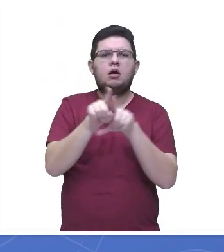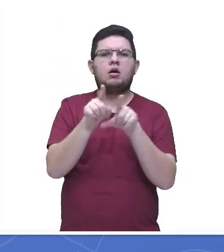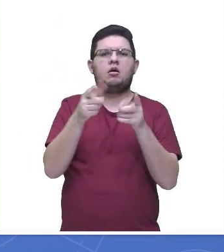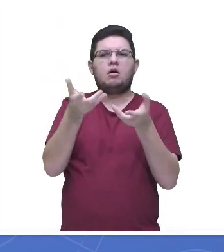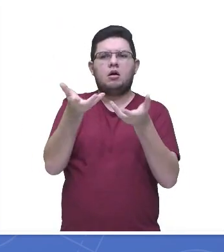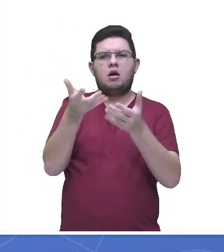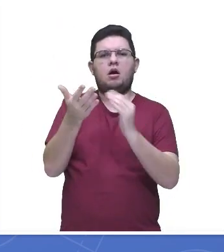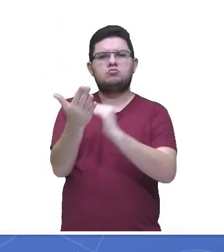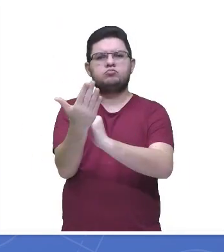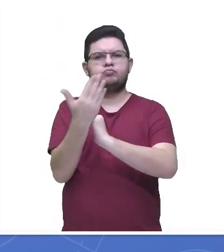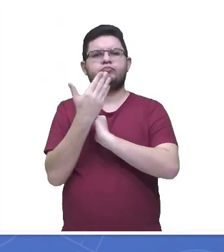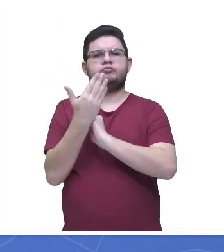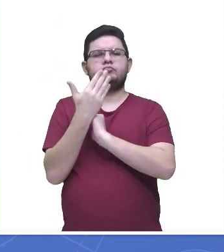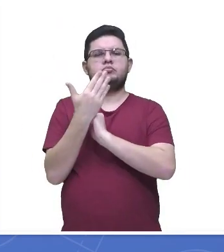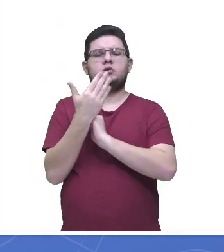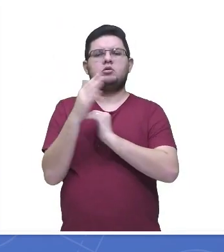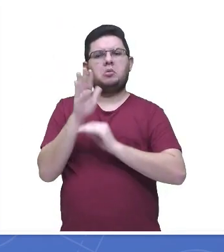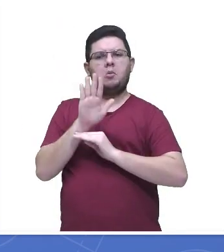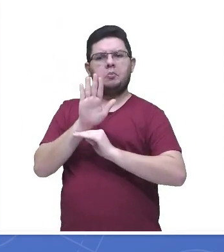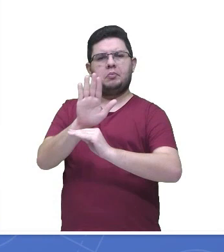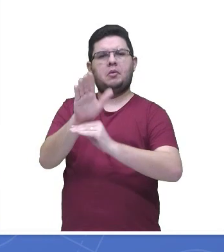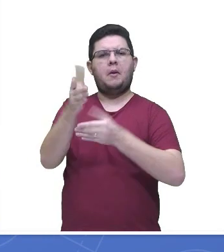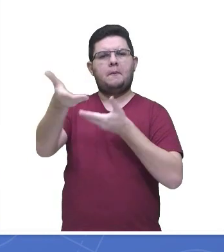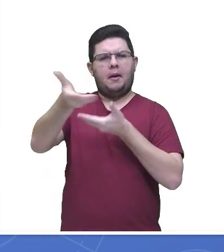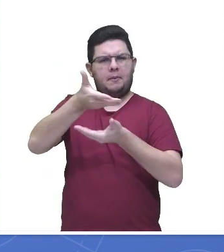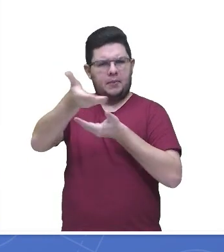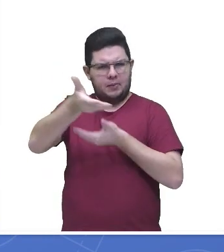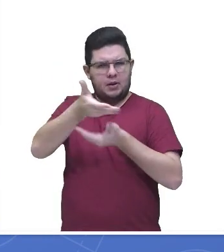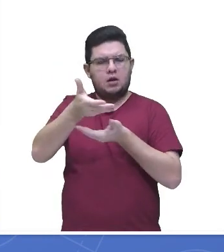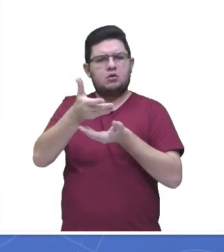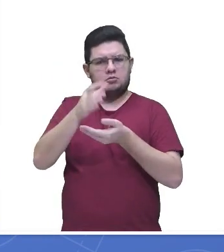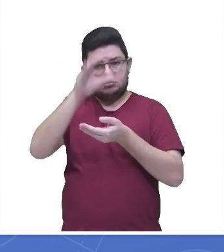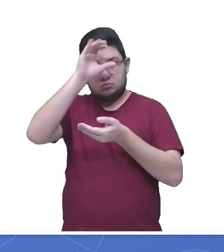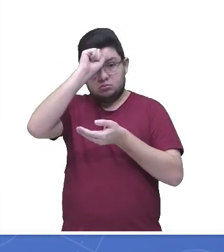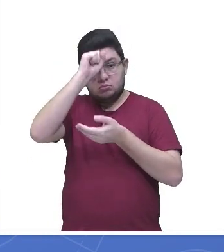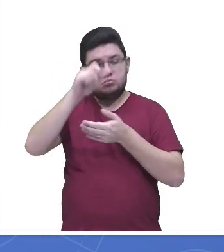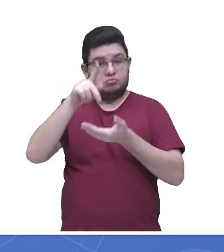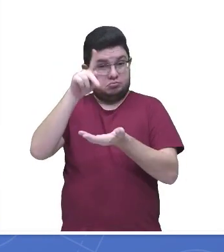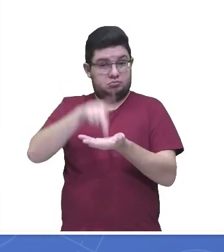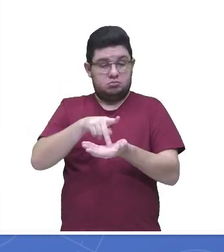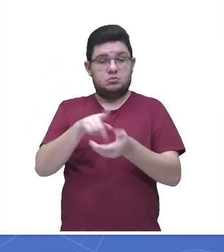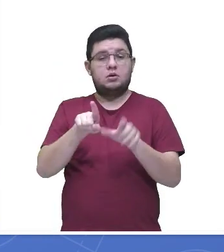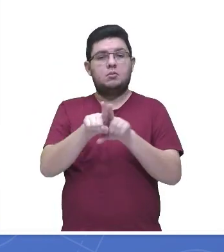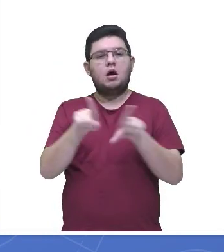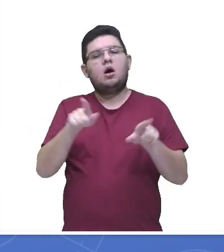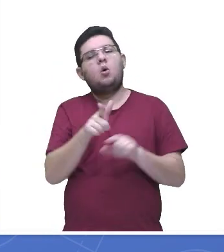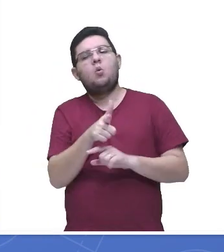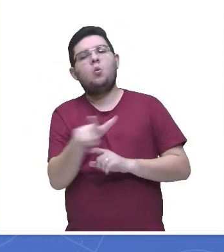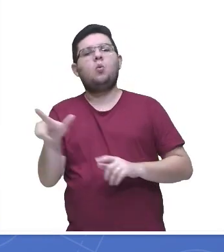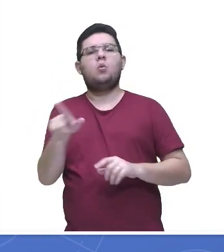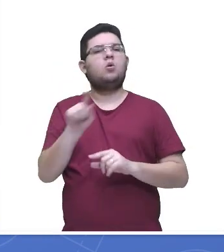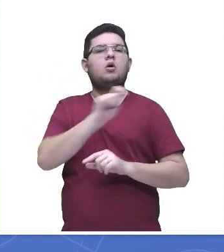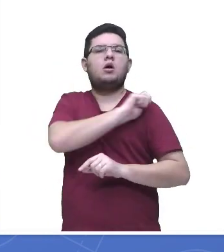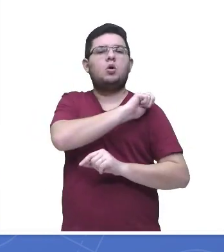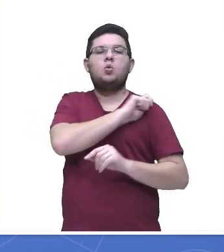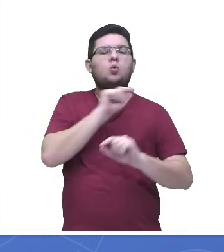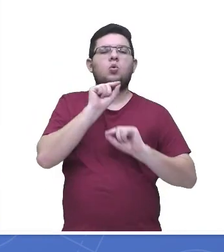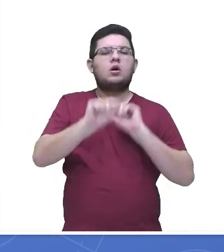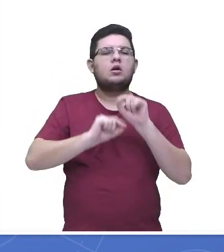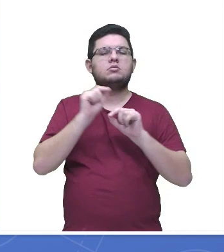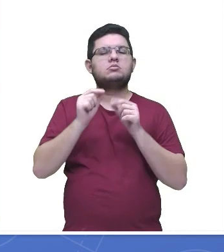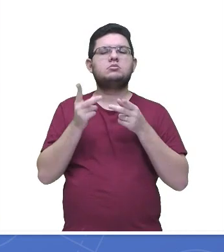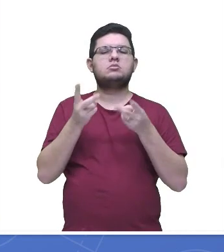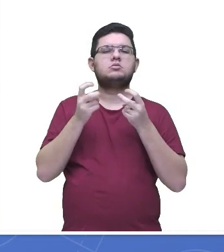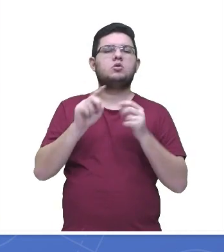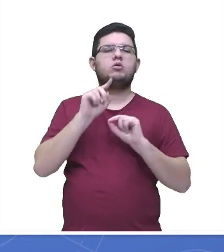colaborar com a aprendizagem, com o ensino, querendo realmente aprender. E nós vemos também aqueles alunos que aparentemente